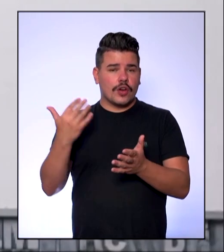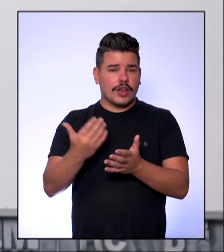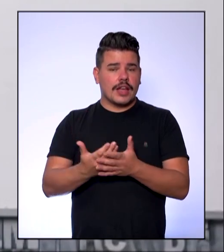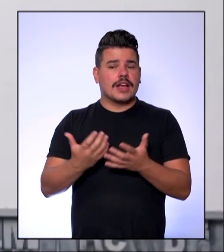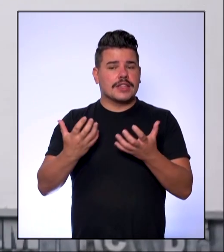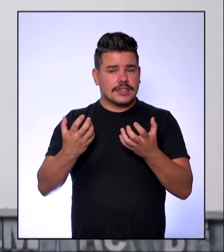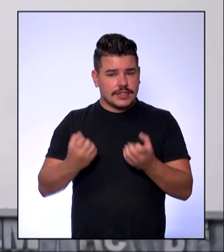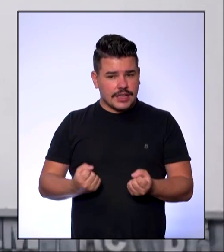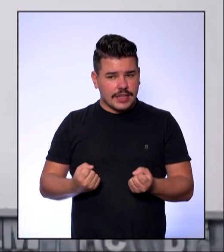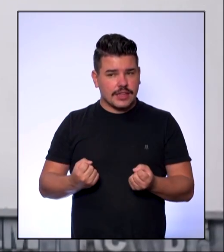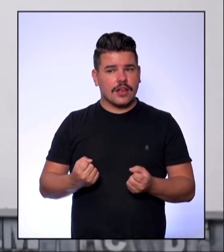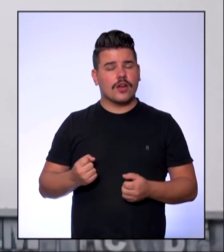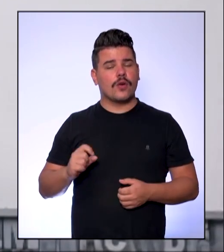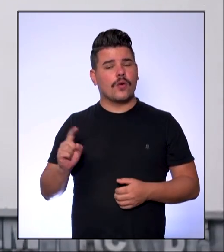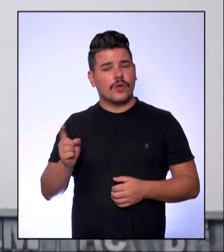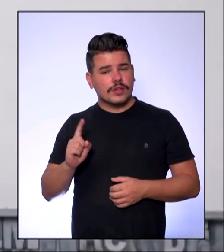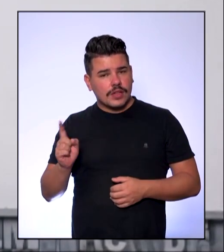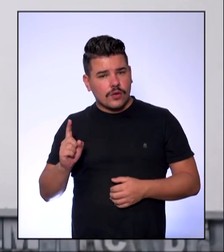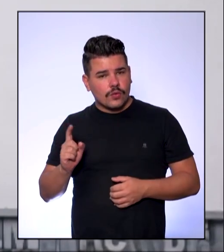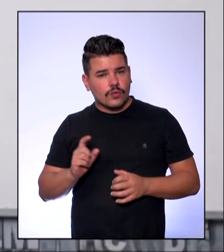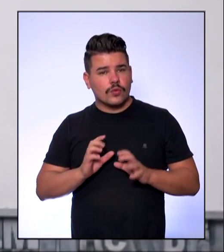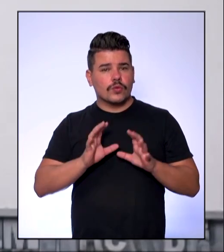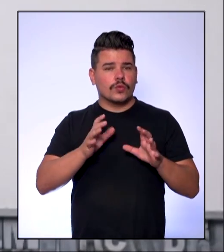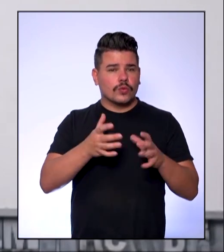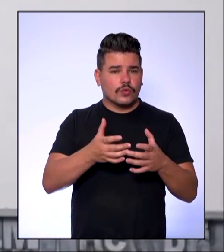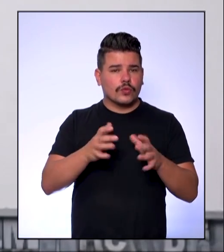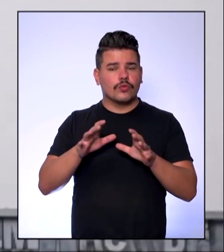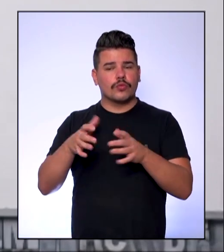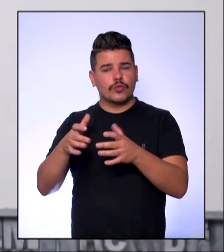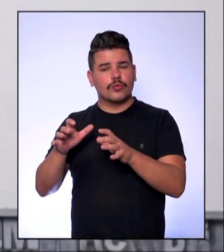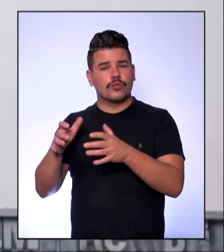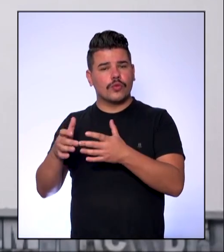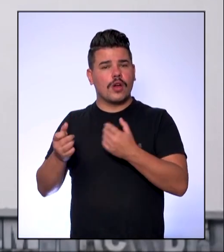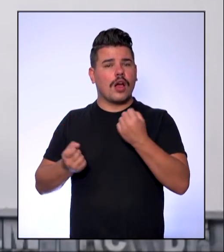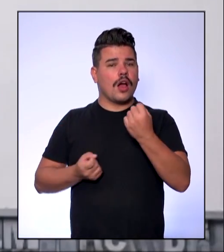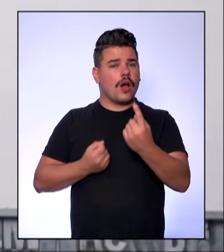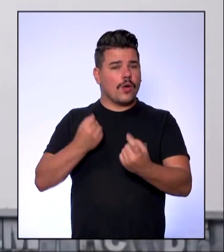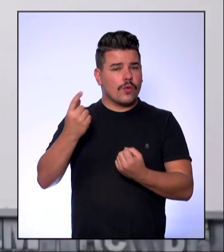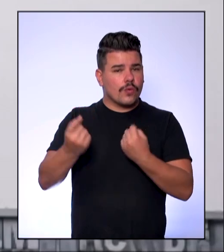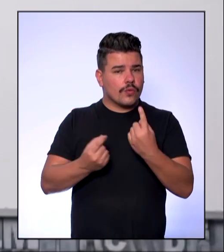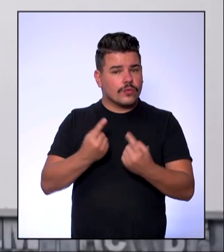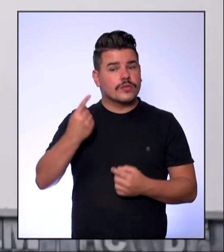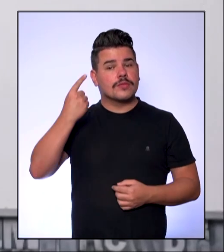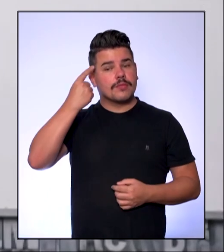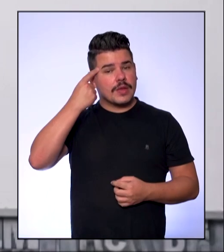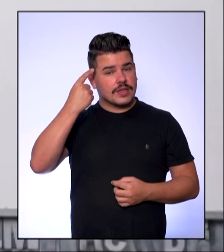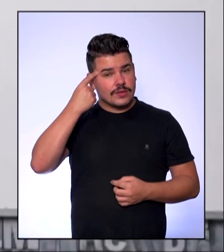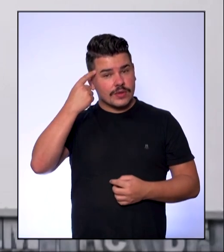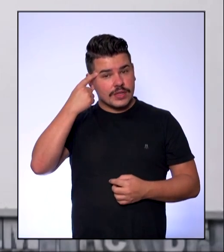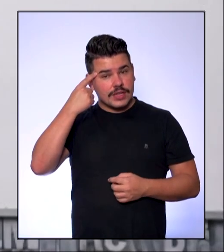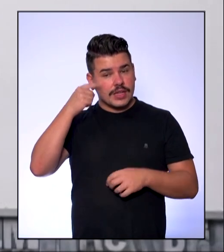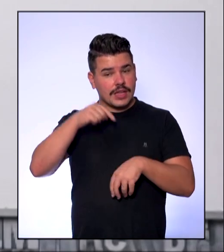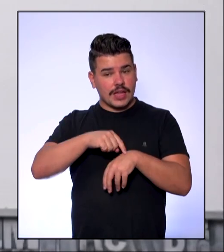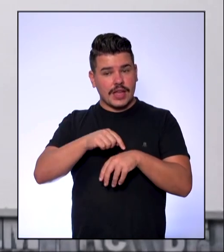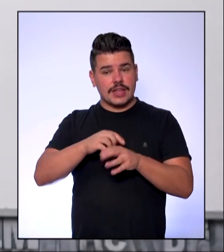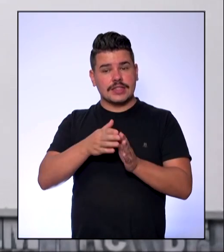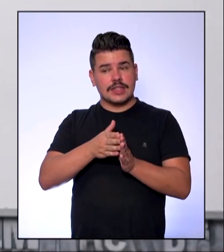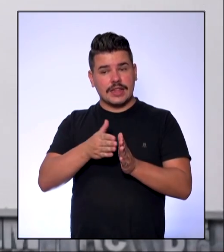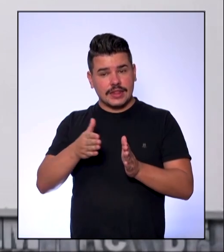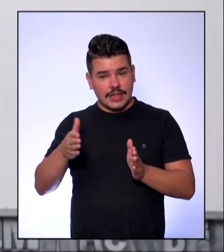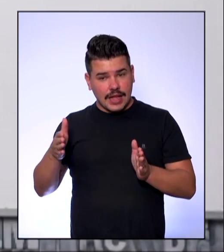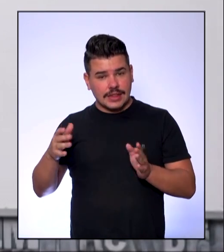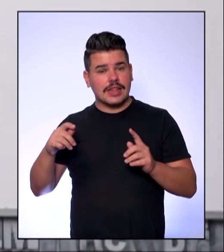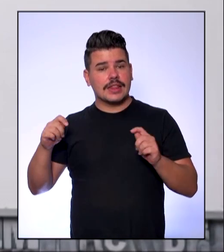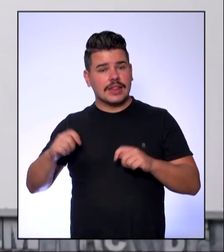não, tá? Alguns grupos acham que é demais pensar nesta datação por não ter